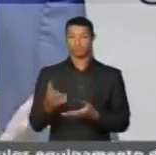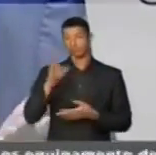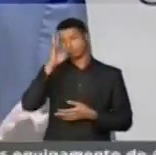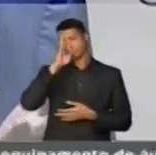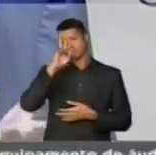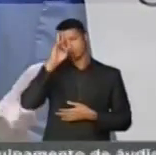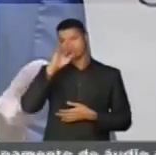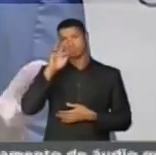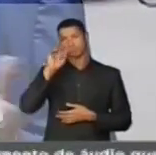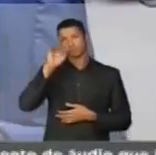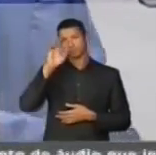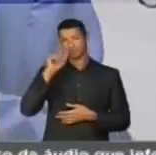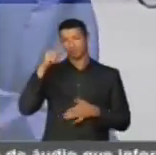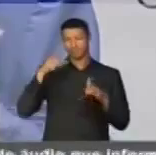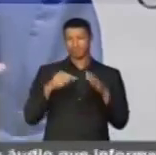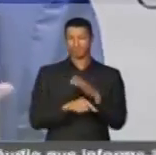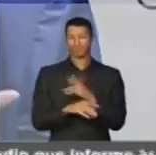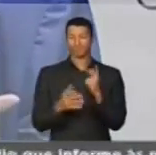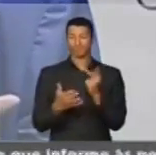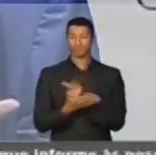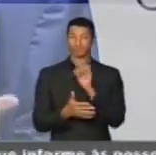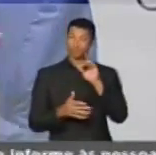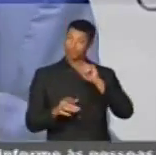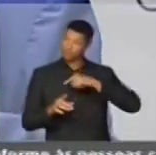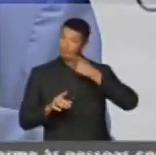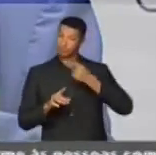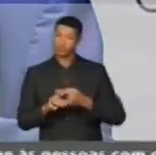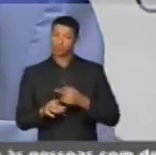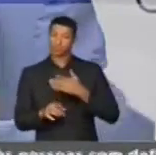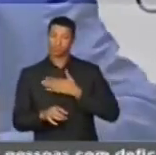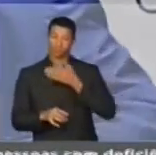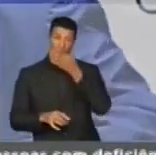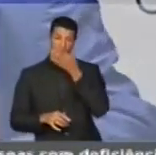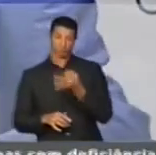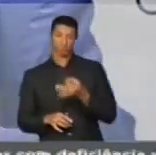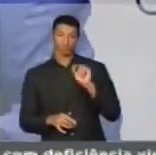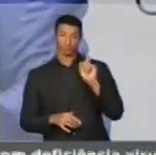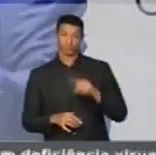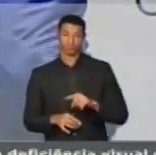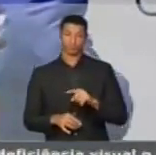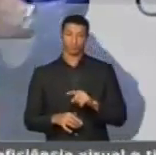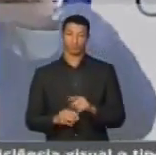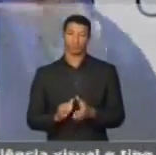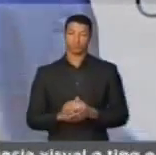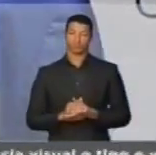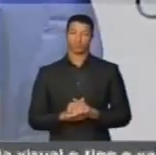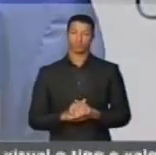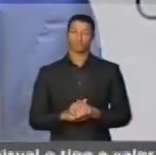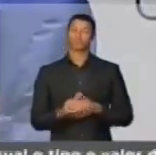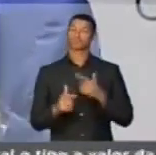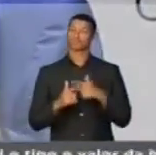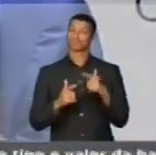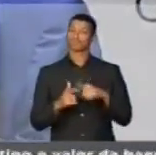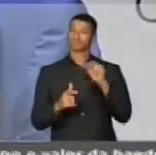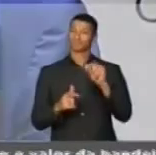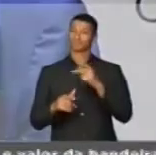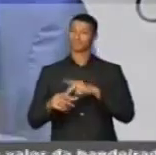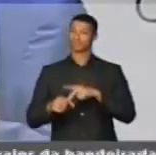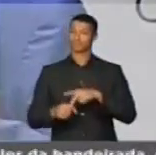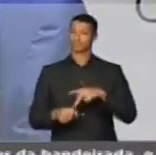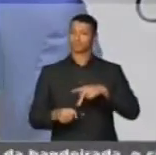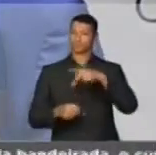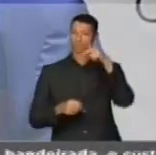de um fato mais grave que só aumenta o meu argumento, que esta situação em que a Petrobras